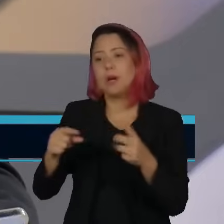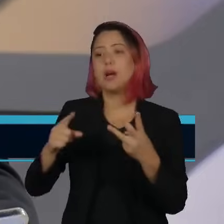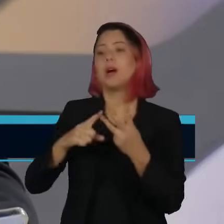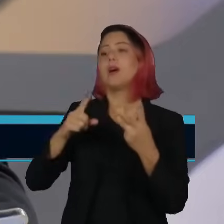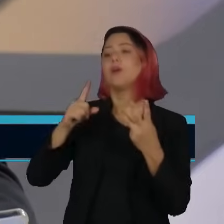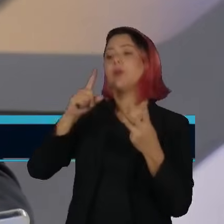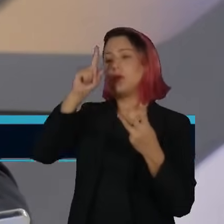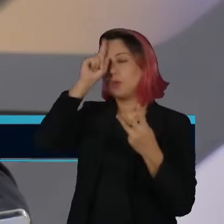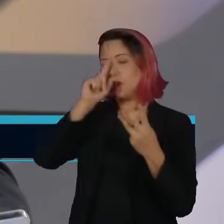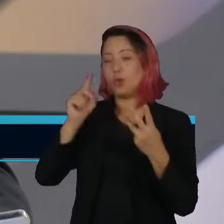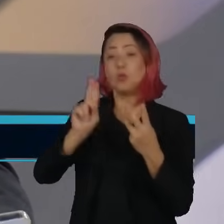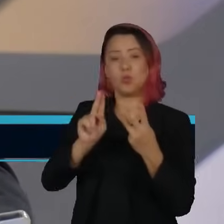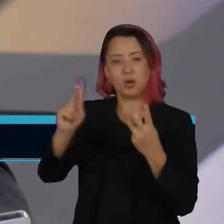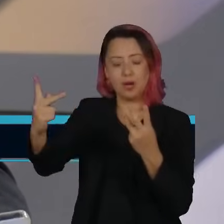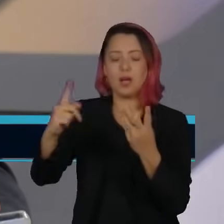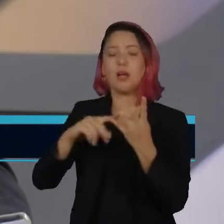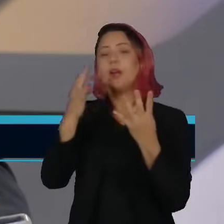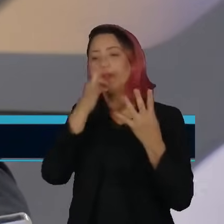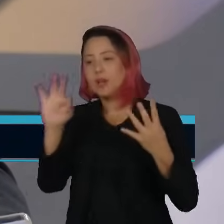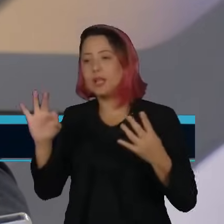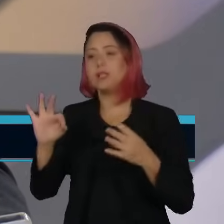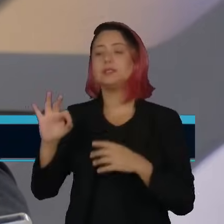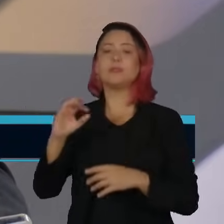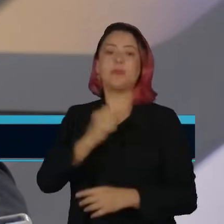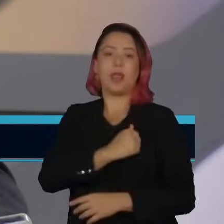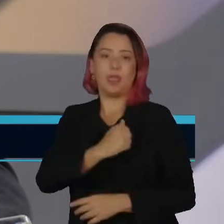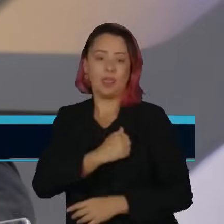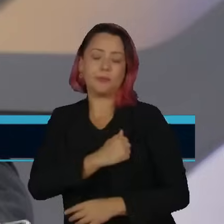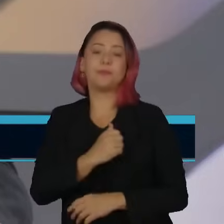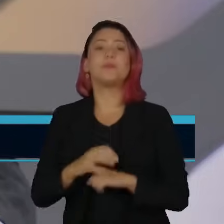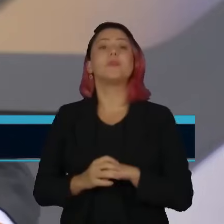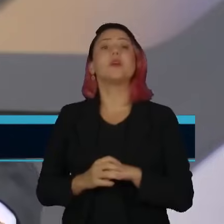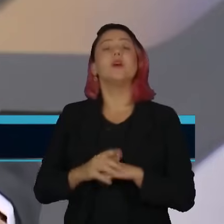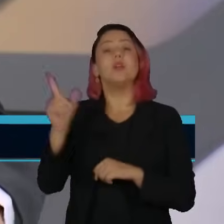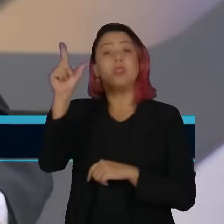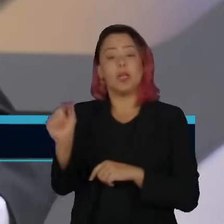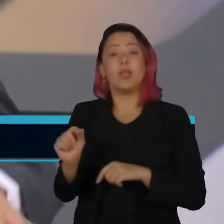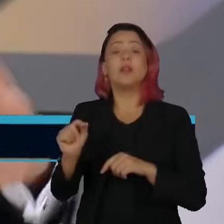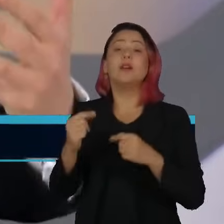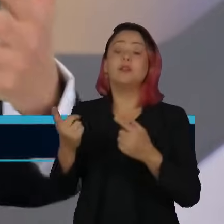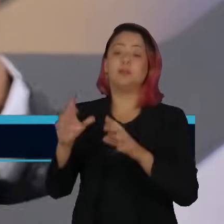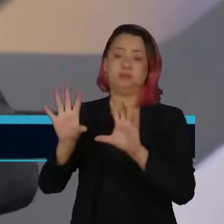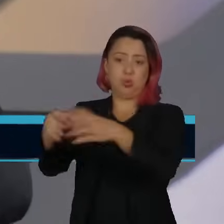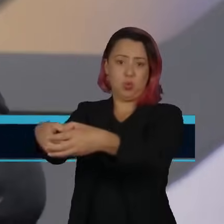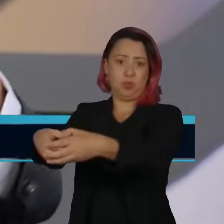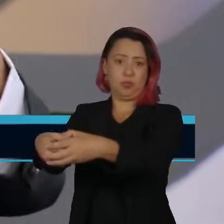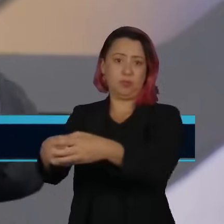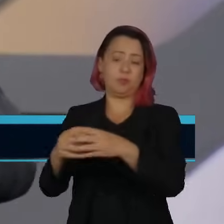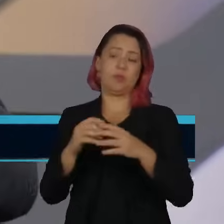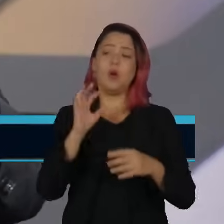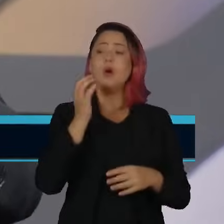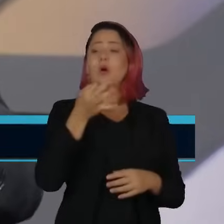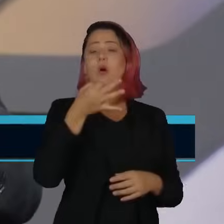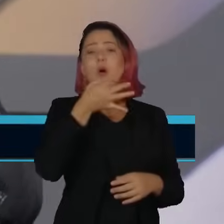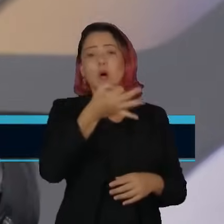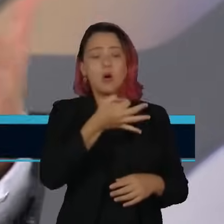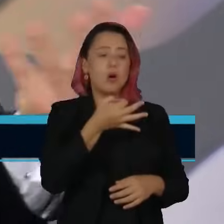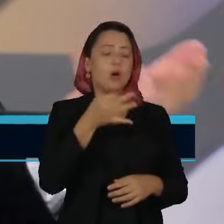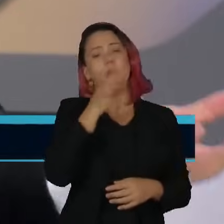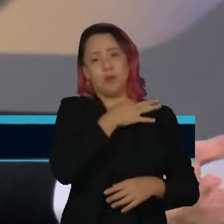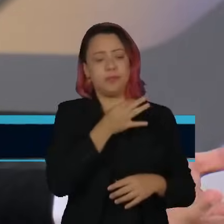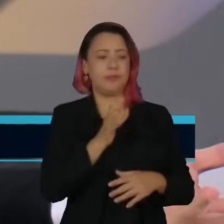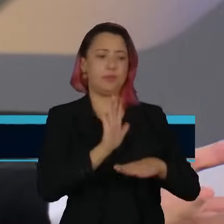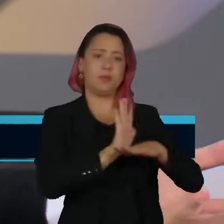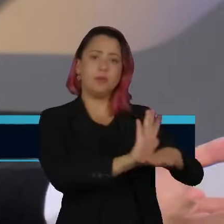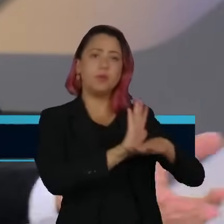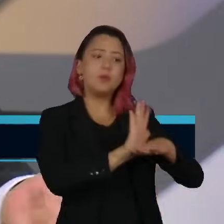França, Itália e Canadá. Agora, é uma questão ideológica. Esse BRICS, na verdade, é para fomentar o comércio entre